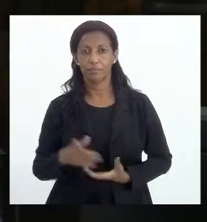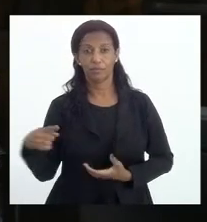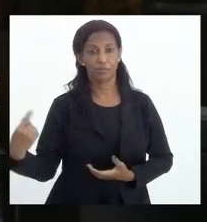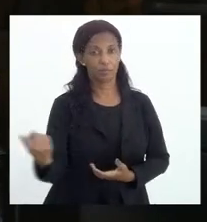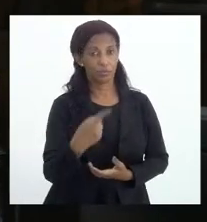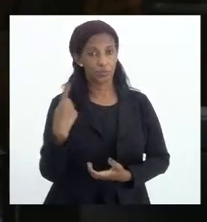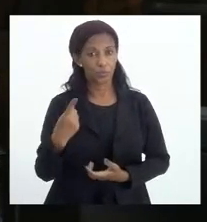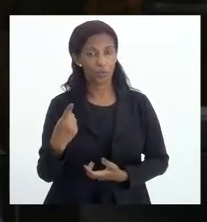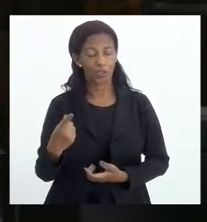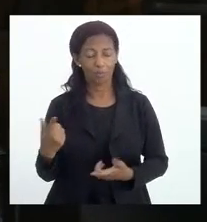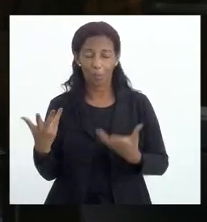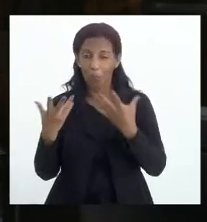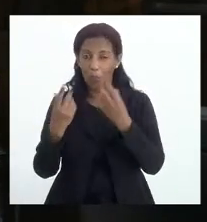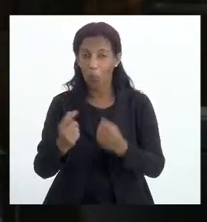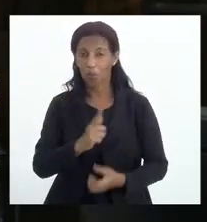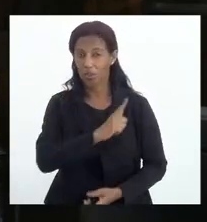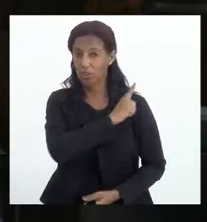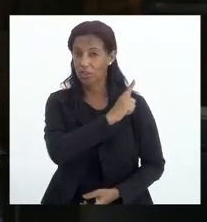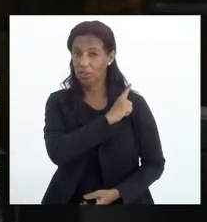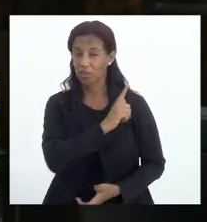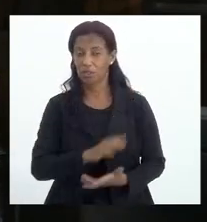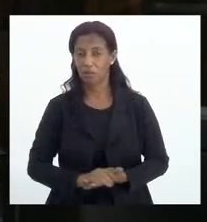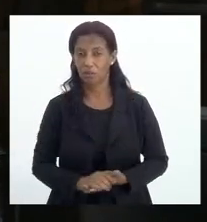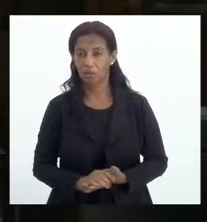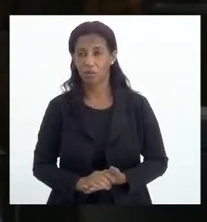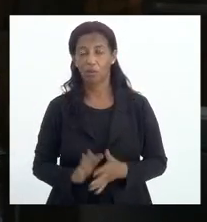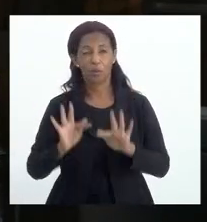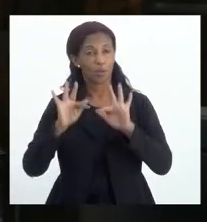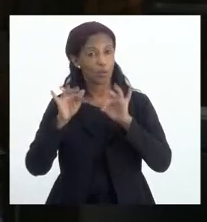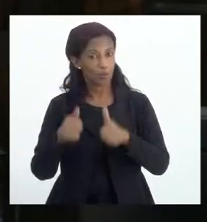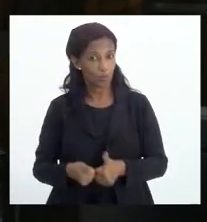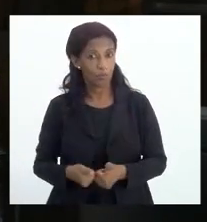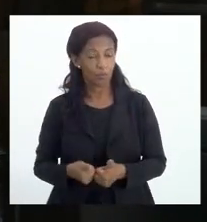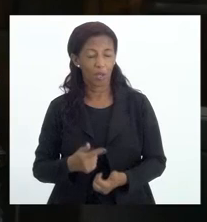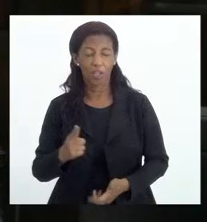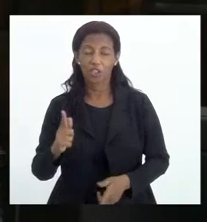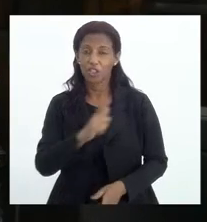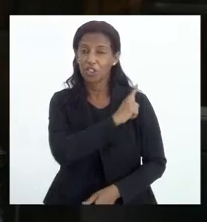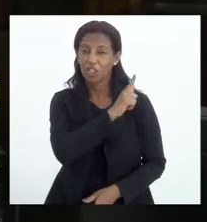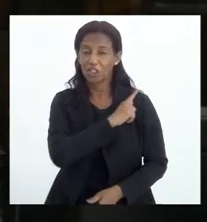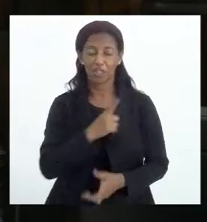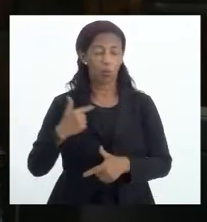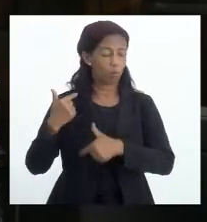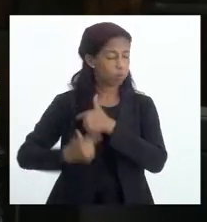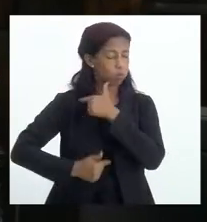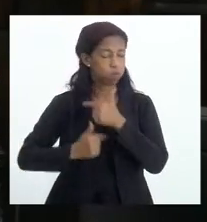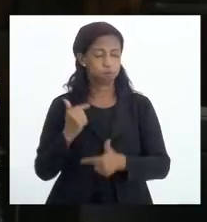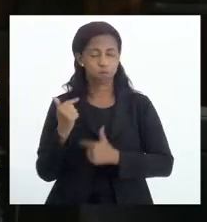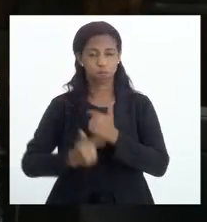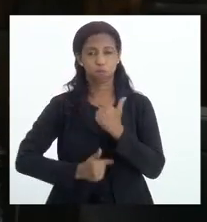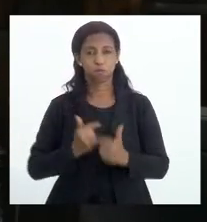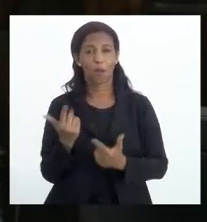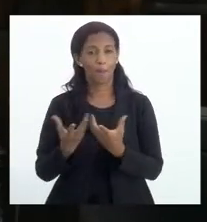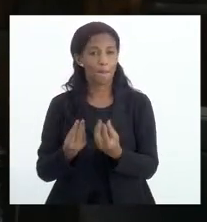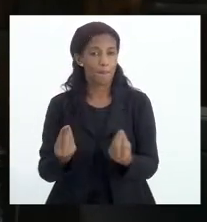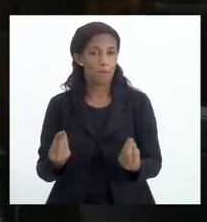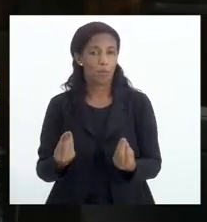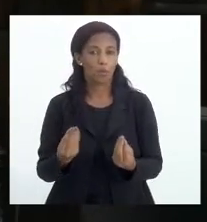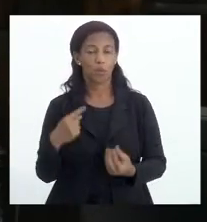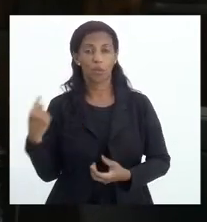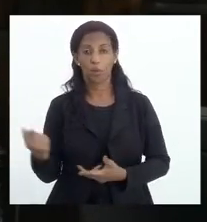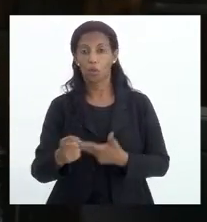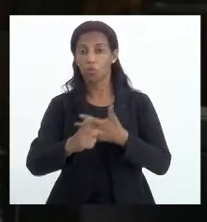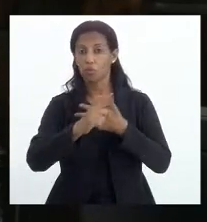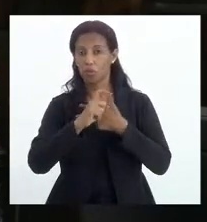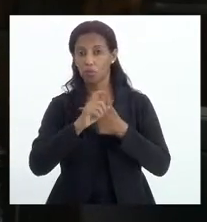que fazer muita gestão. No final das contas, nós vamos ter que fazer muita, muita gestão. Nós, no Executivo,